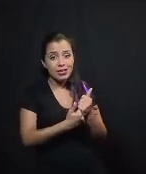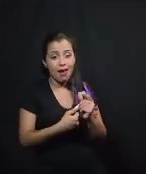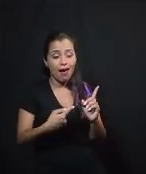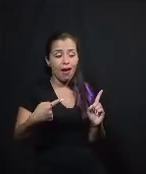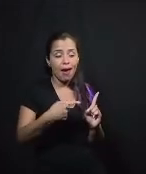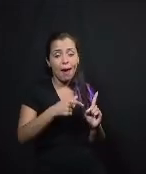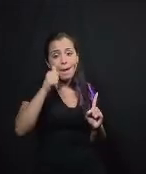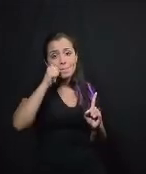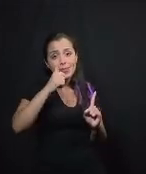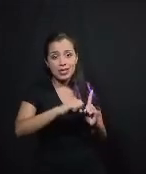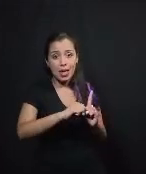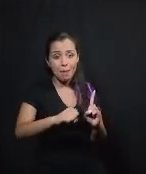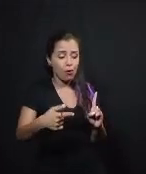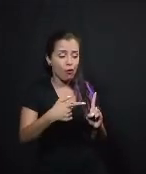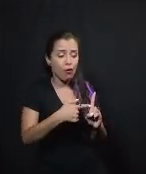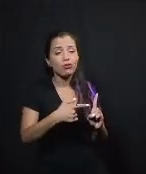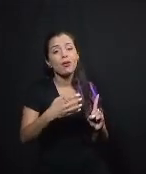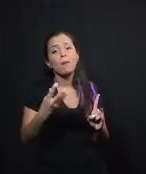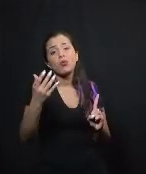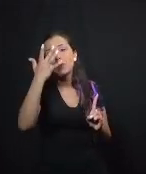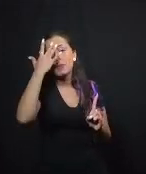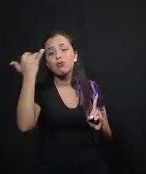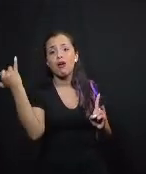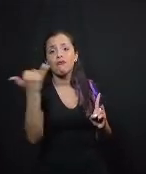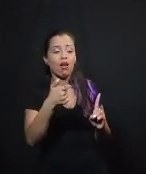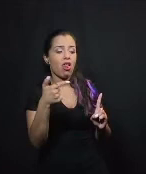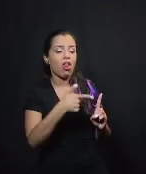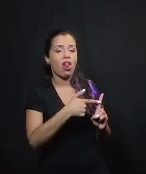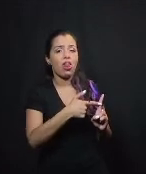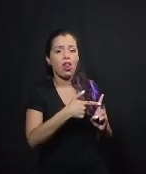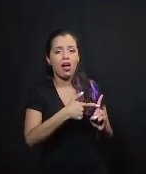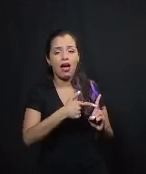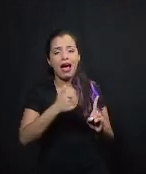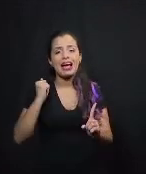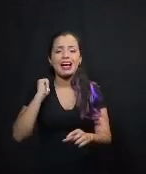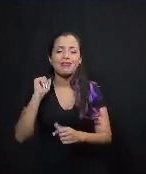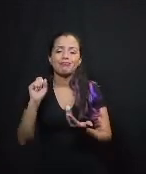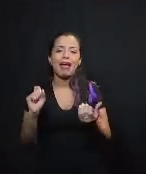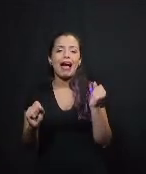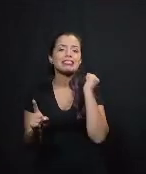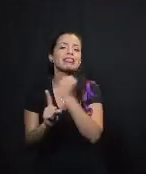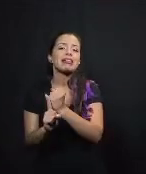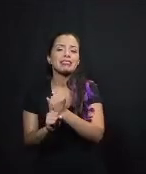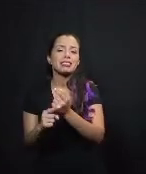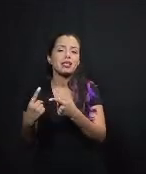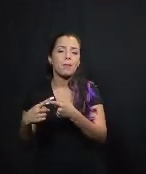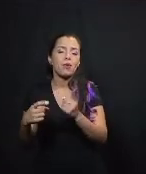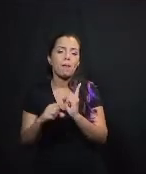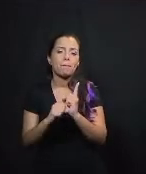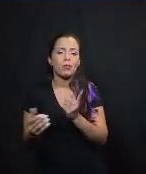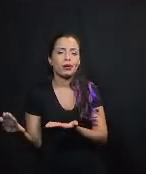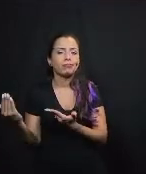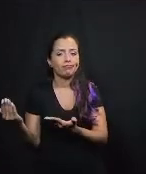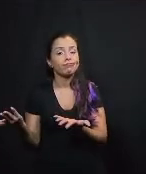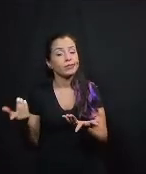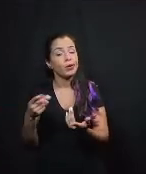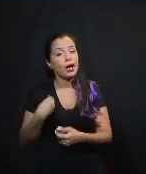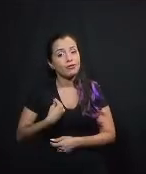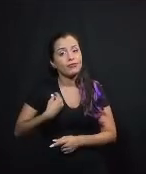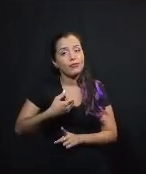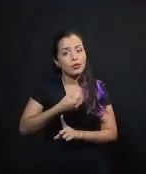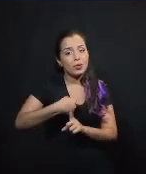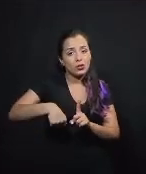Então, a gente é surpreendido. A gente vive numa sociedade com opiniões e ideias muito